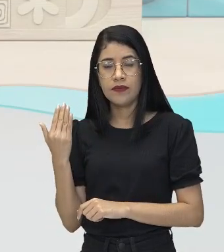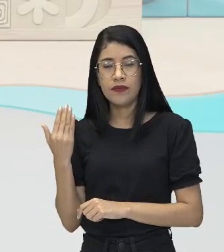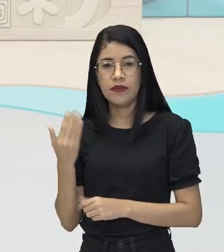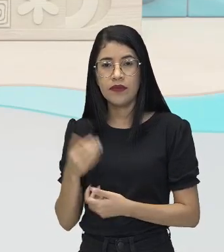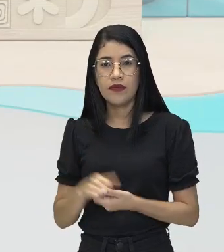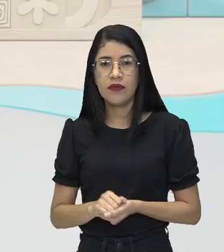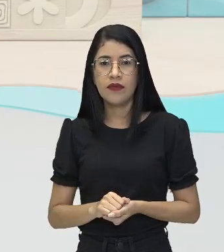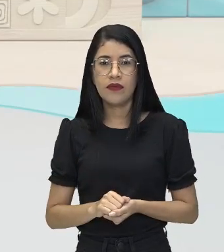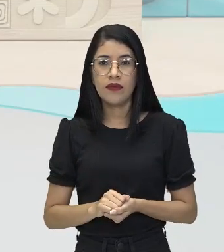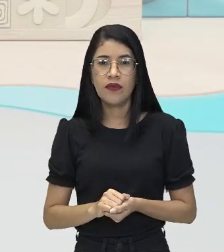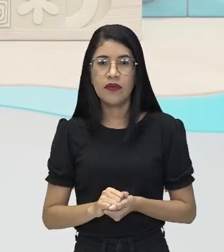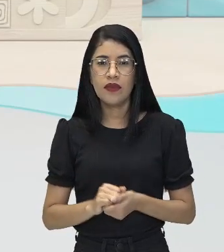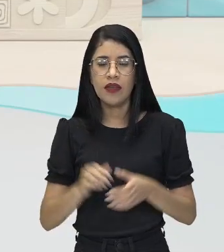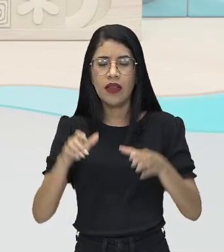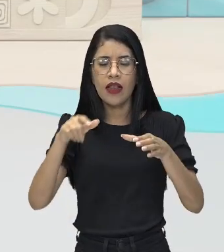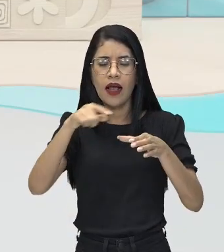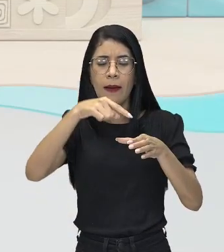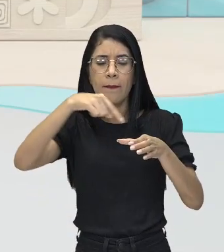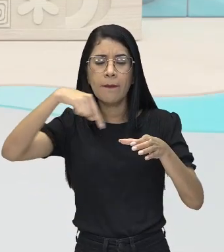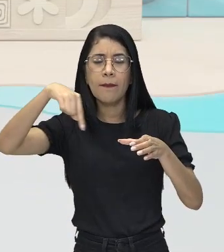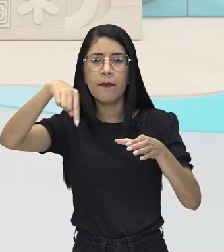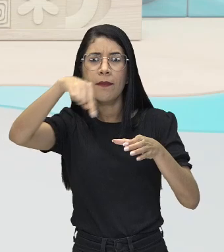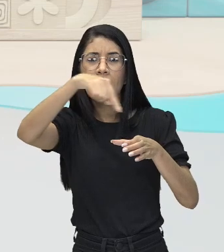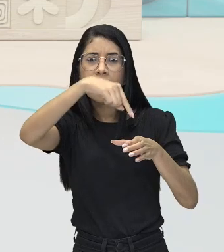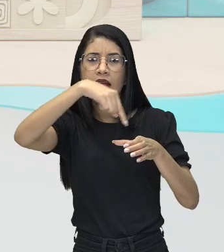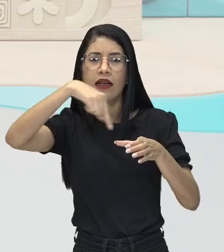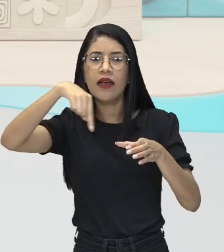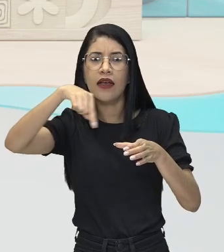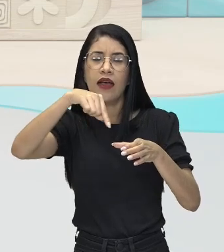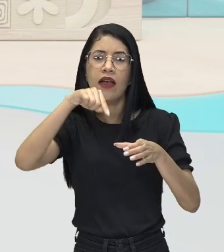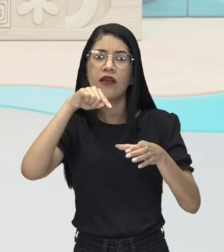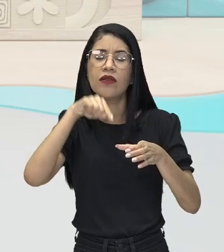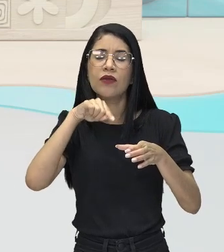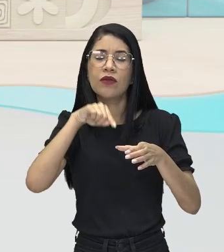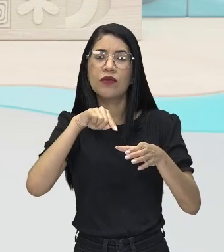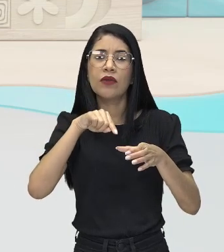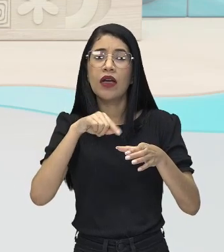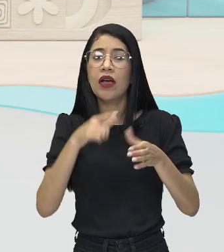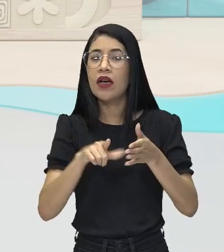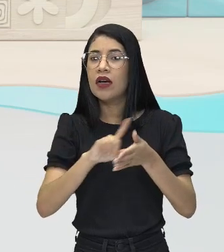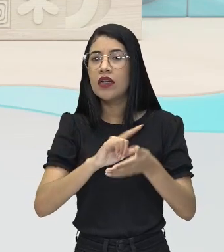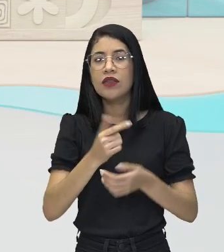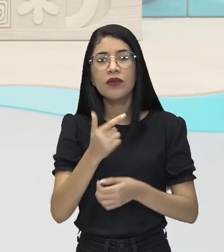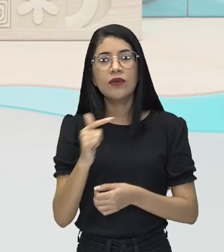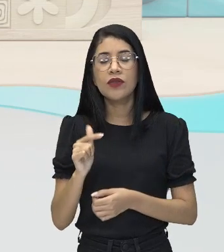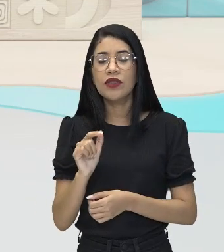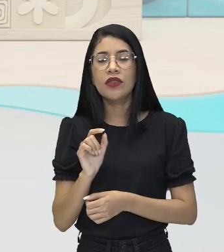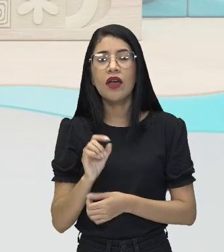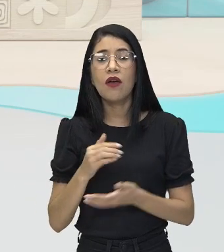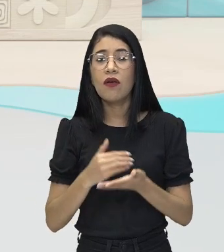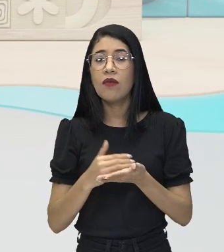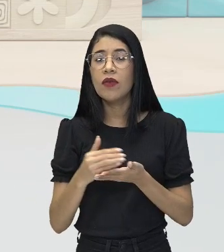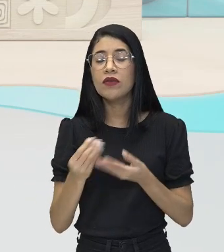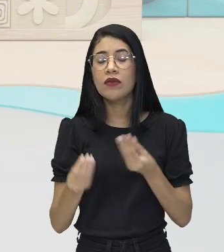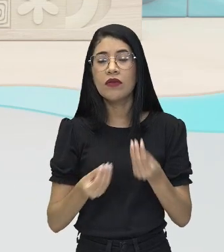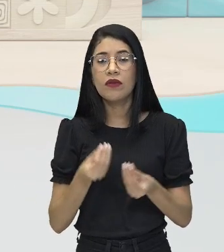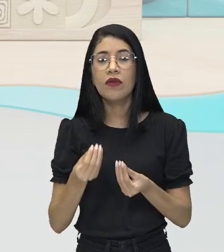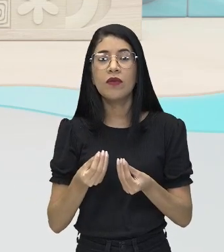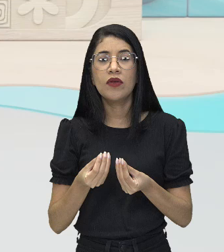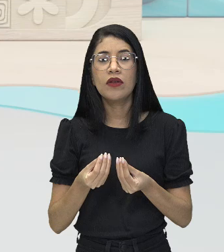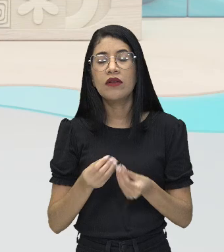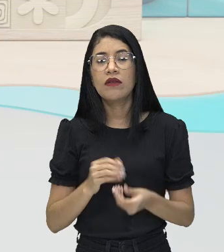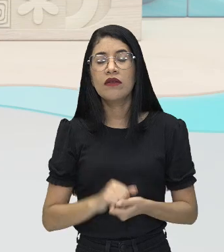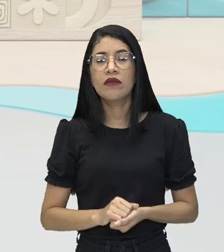Essa parte aqui de cima superior dessa construção? Antes não existiam, isso só se deu a partir do